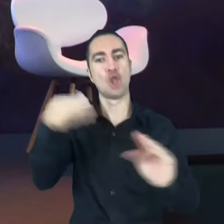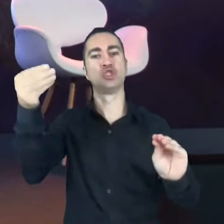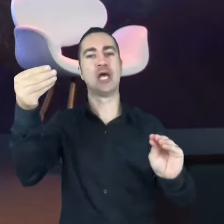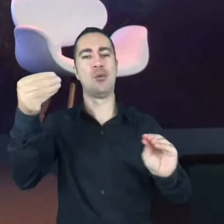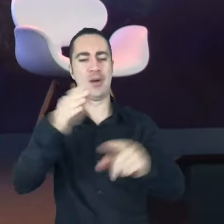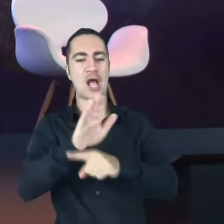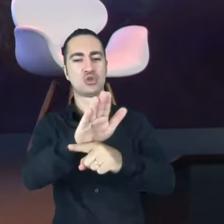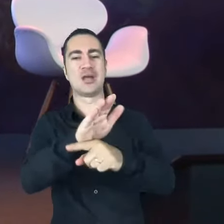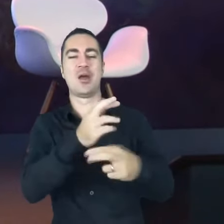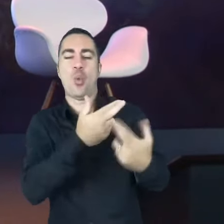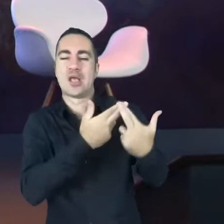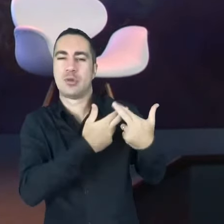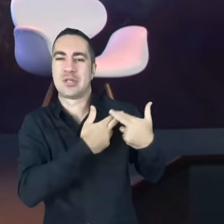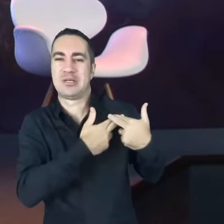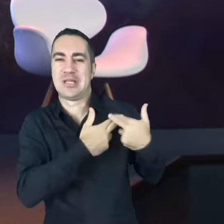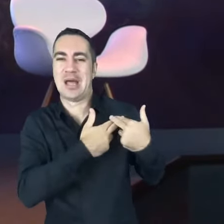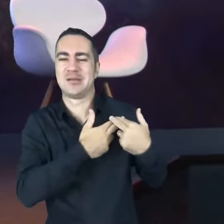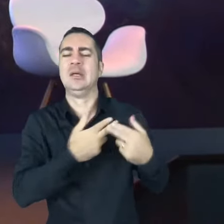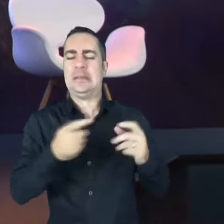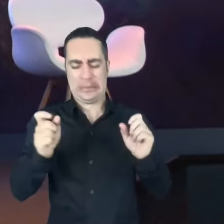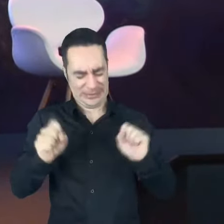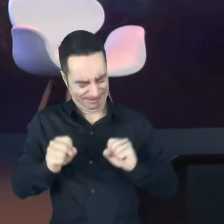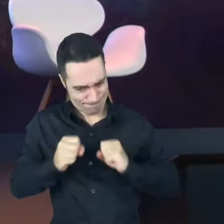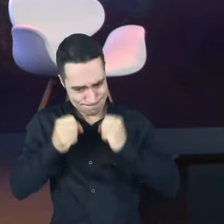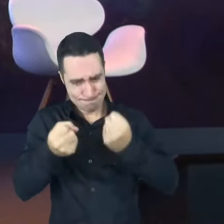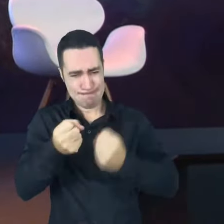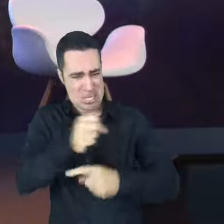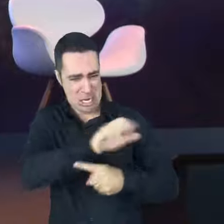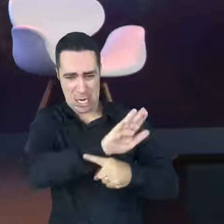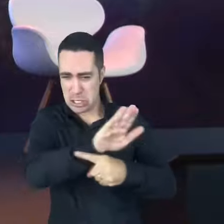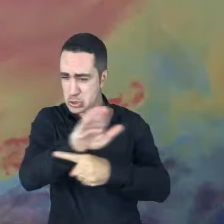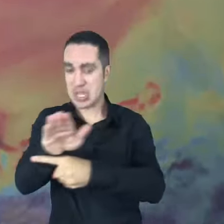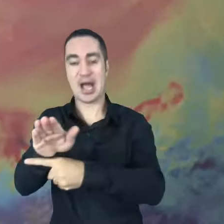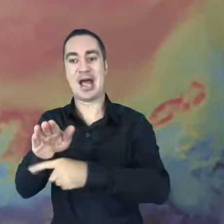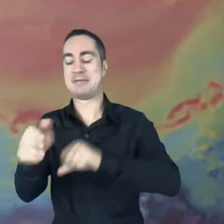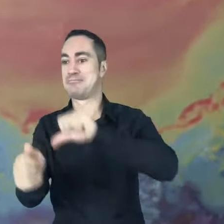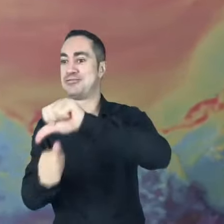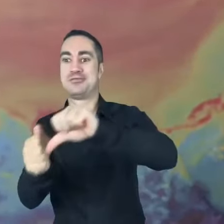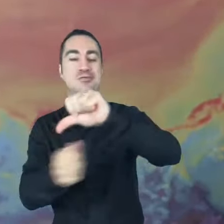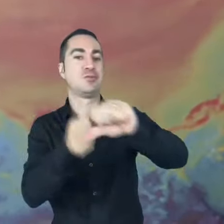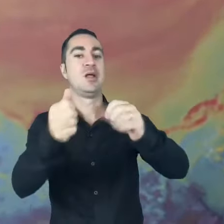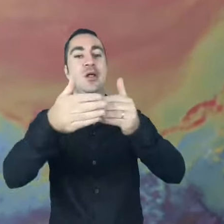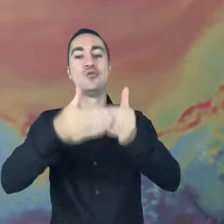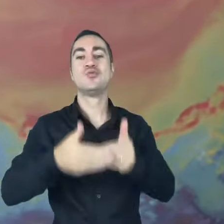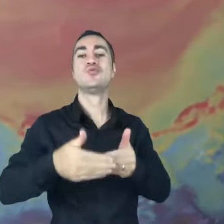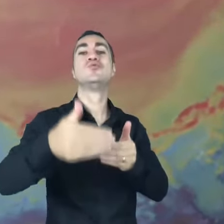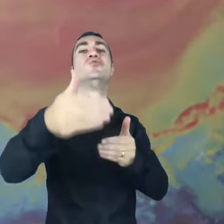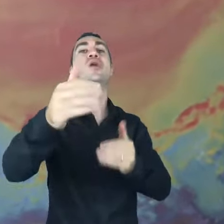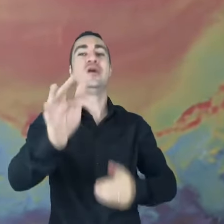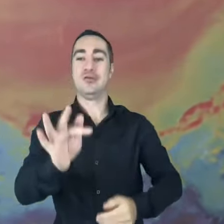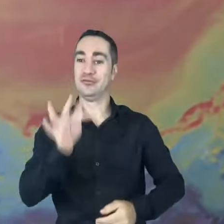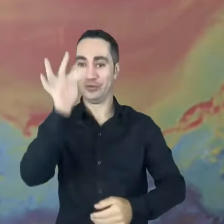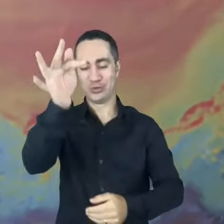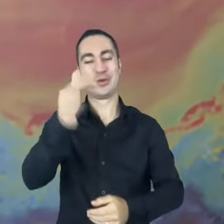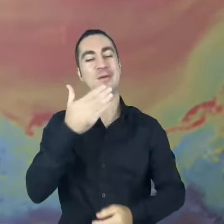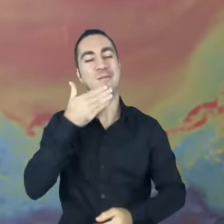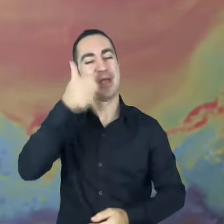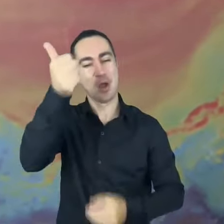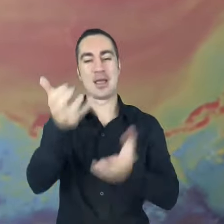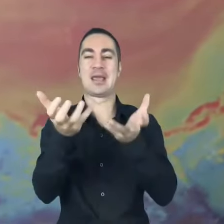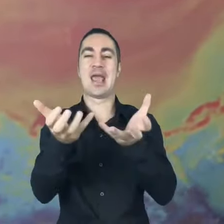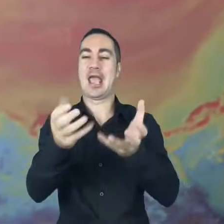responsabilidade, nós iremos ajudar a construir, desde já, o futuro que desejamos para as